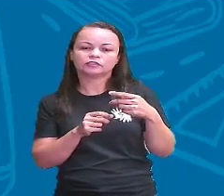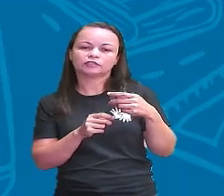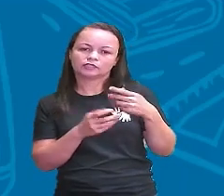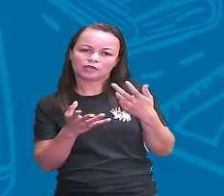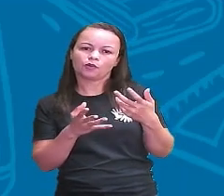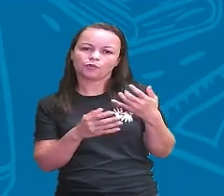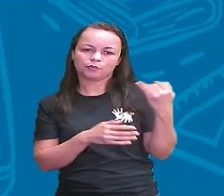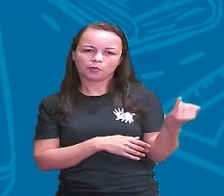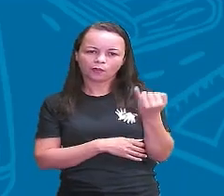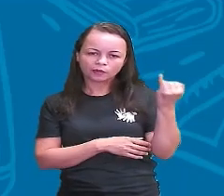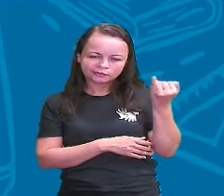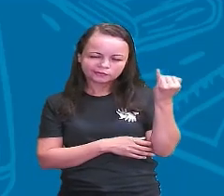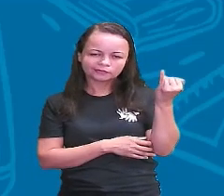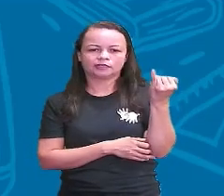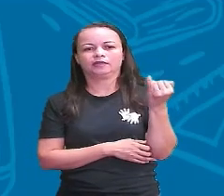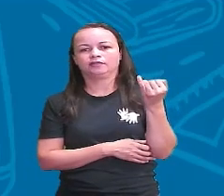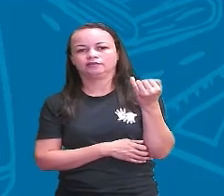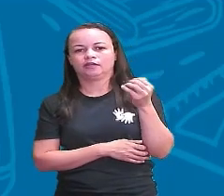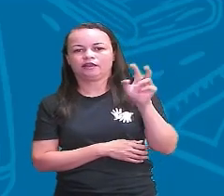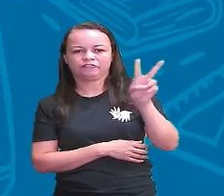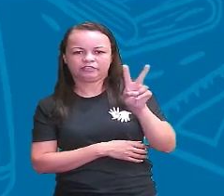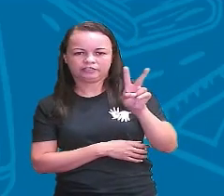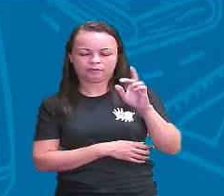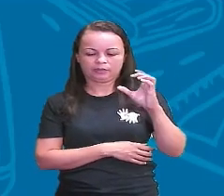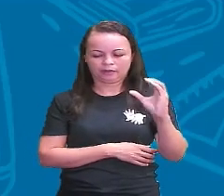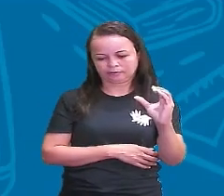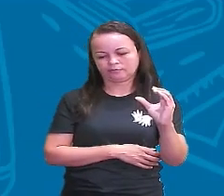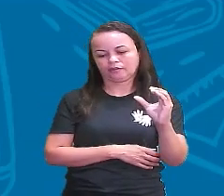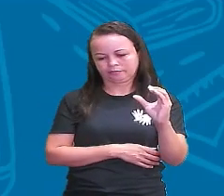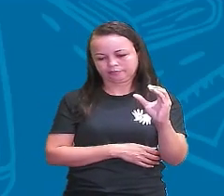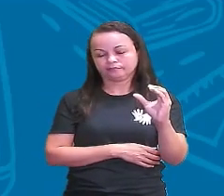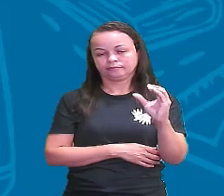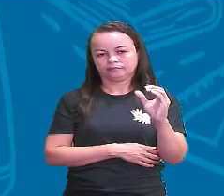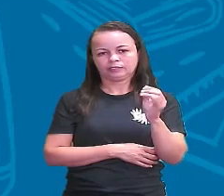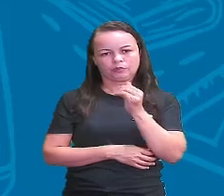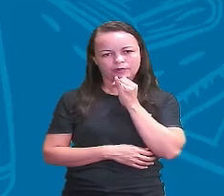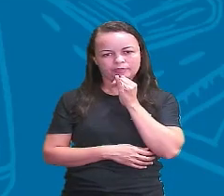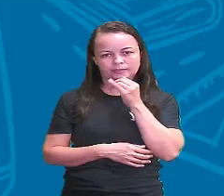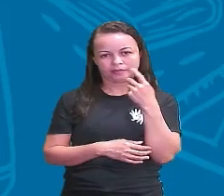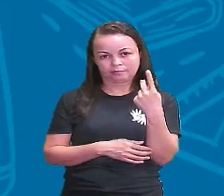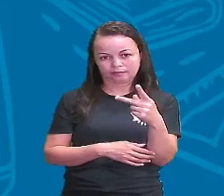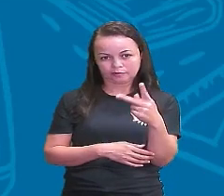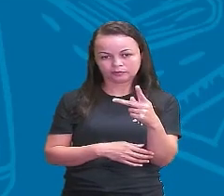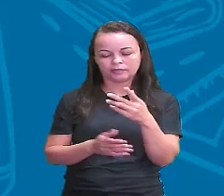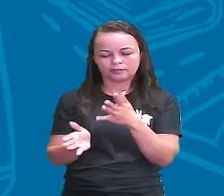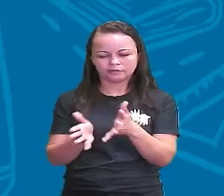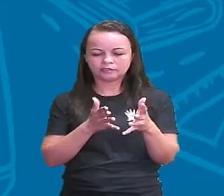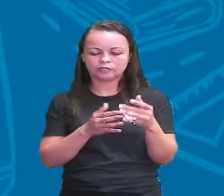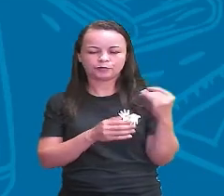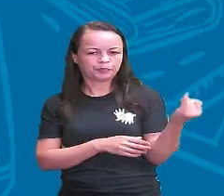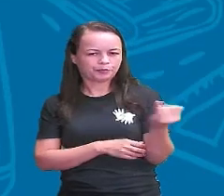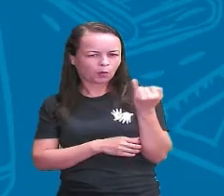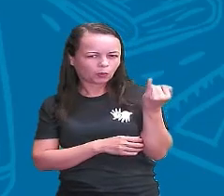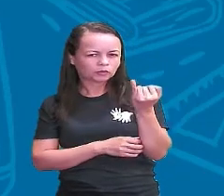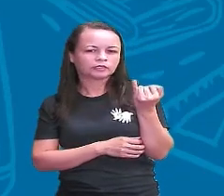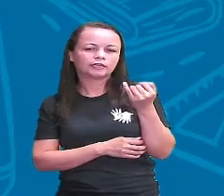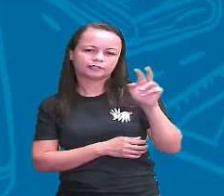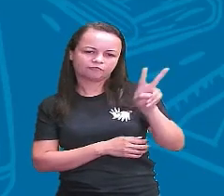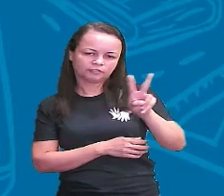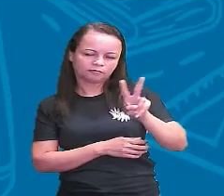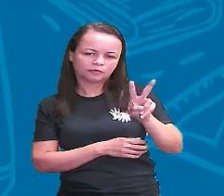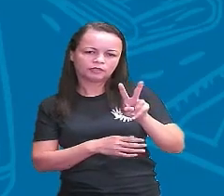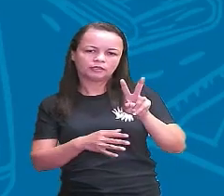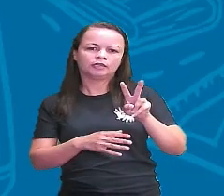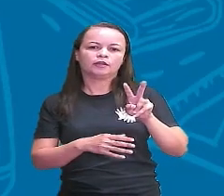vitamina C. Então, observem, né? Eu acabei de dar um exemplo de alimentos que têm a vitamina C e essas vitaminas vão ser fundamentais para manter